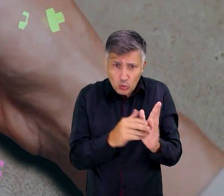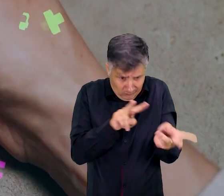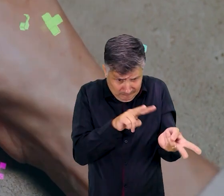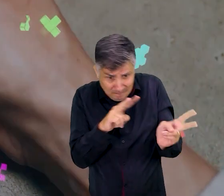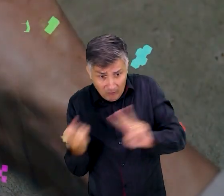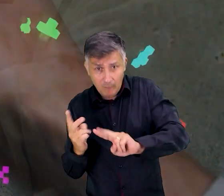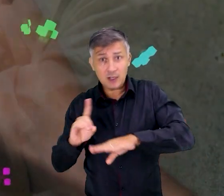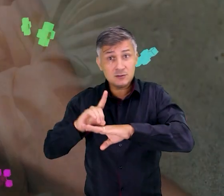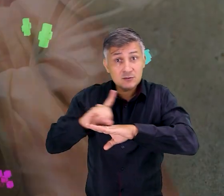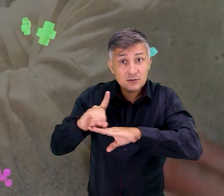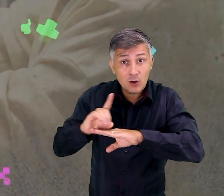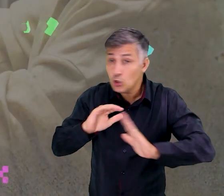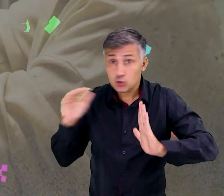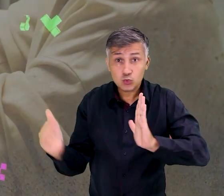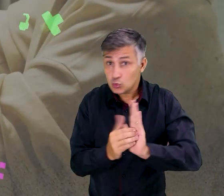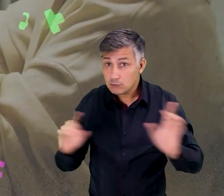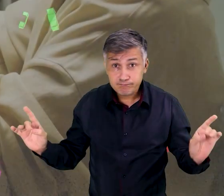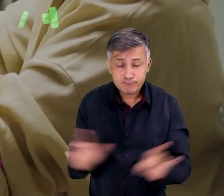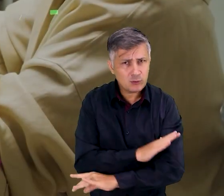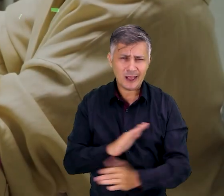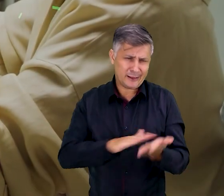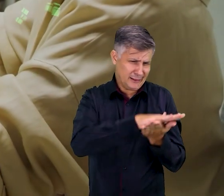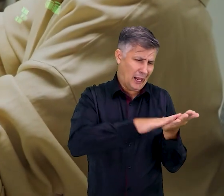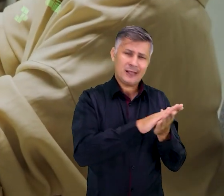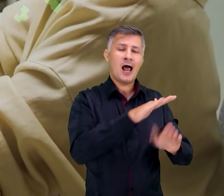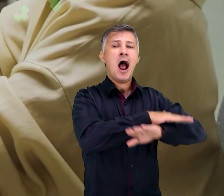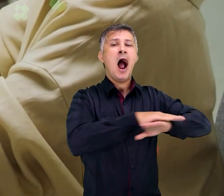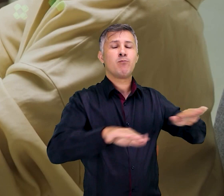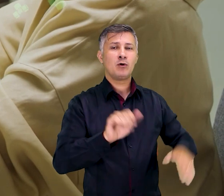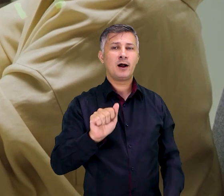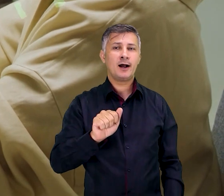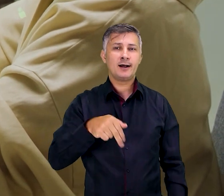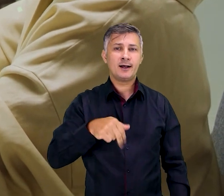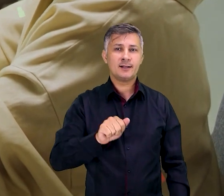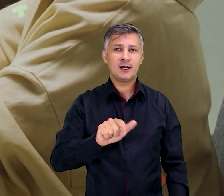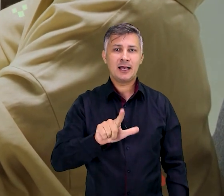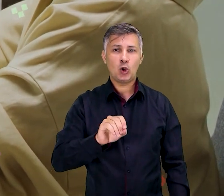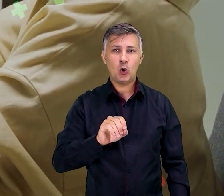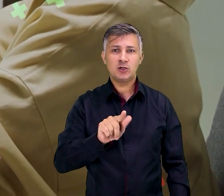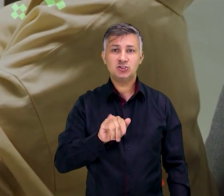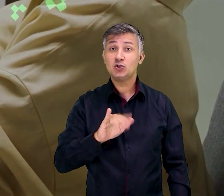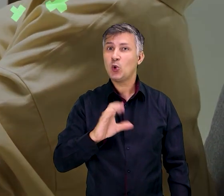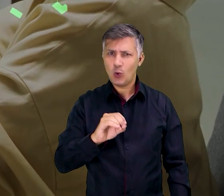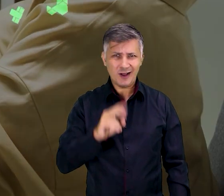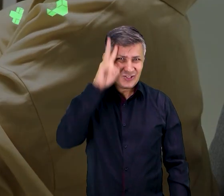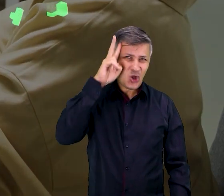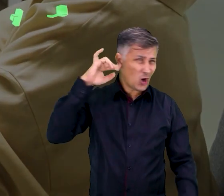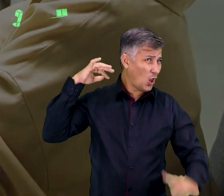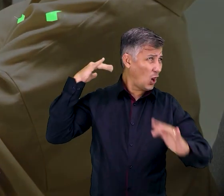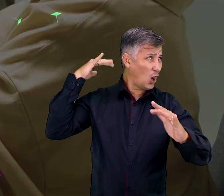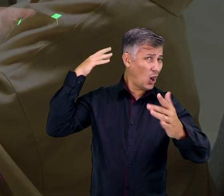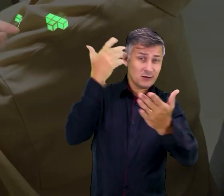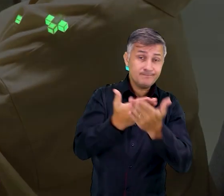tudo vai se tornar digital e que nada mais vai ser analógico, ignorando assim a história e tudo que